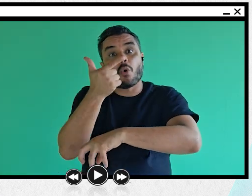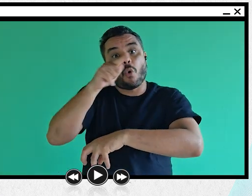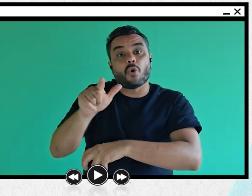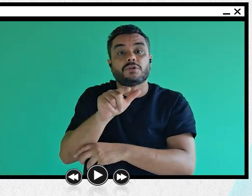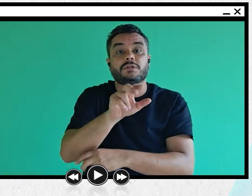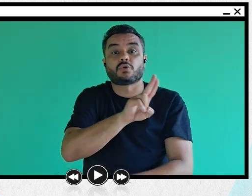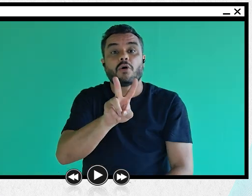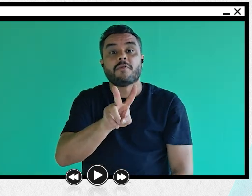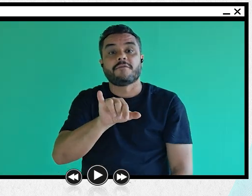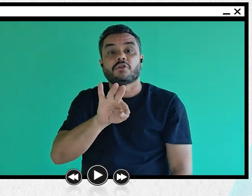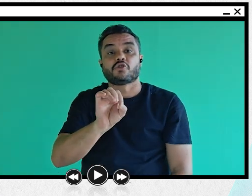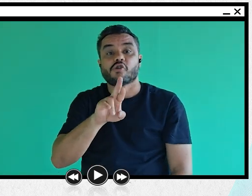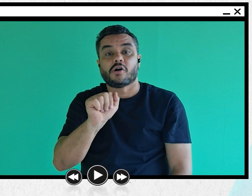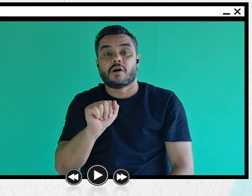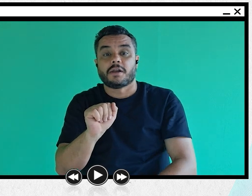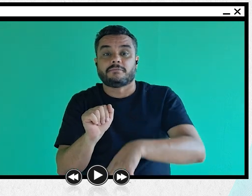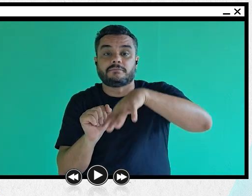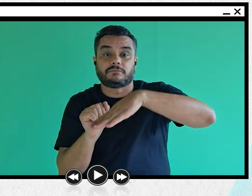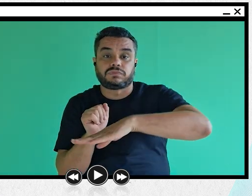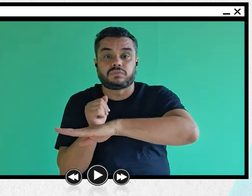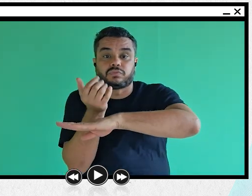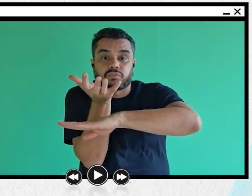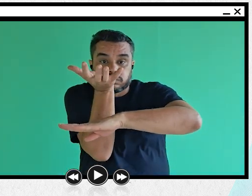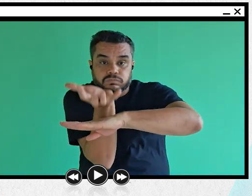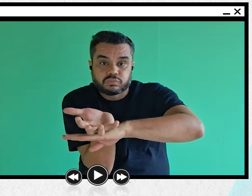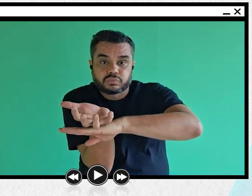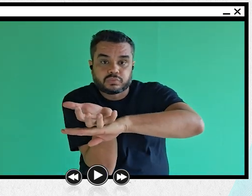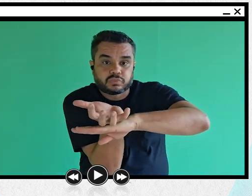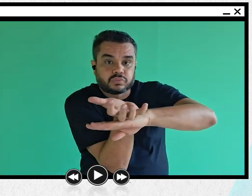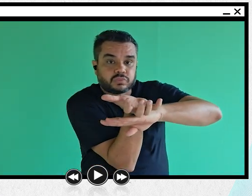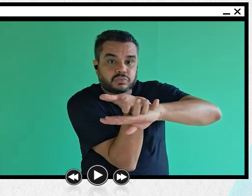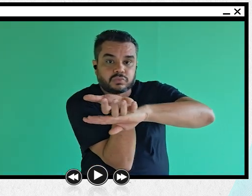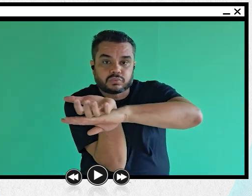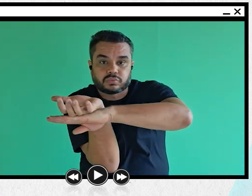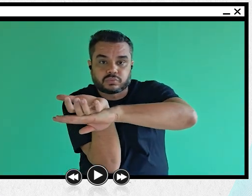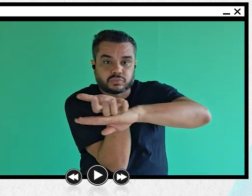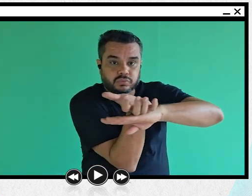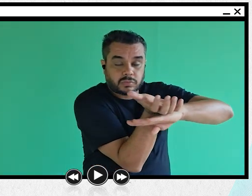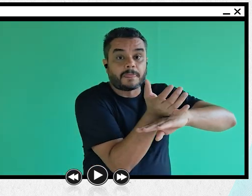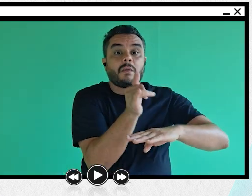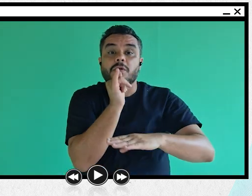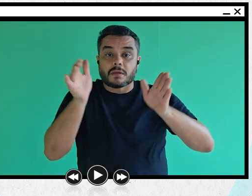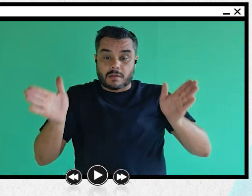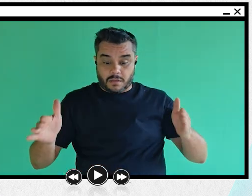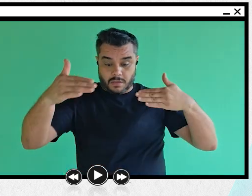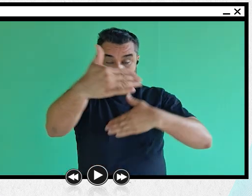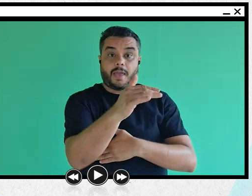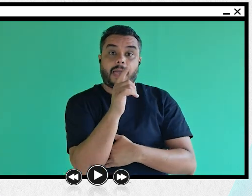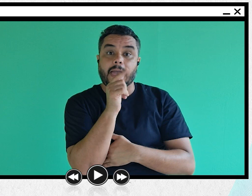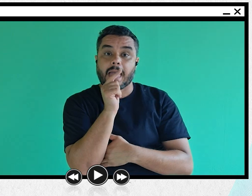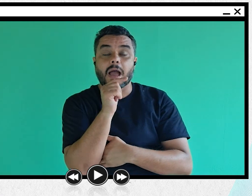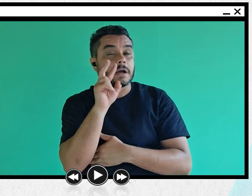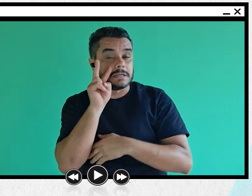né, de macrófita com folha flutuante. Existem as submersas, que às vezes você vê em aquários, né? Existem